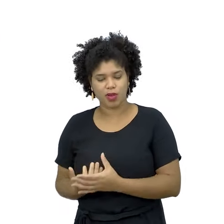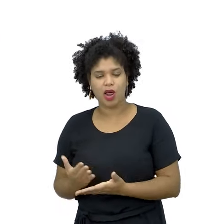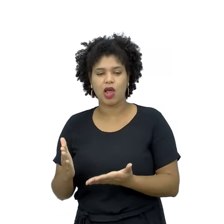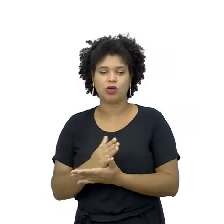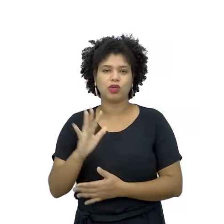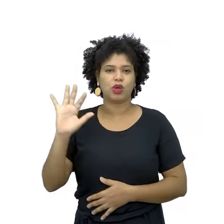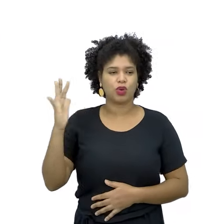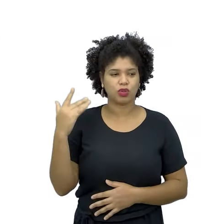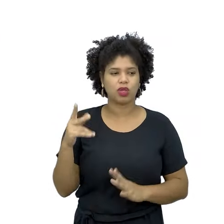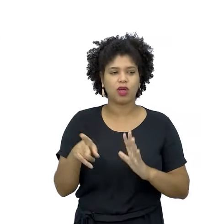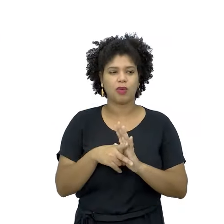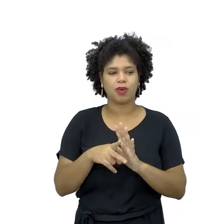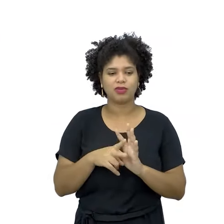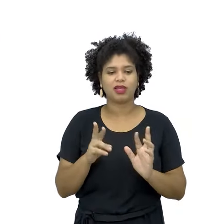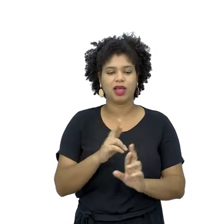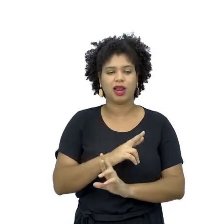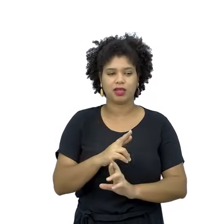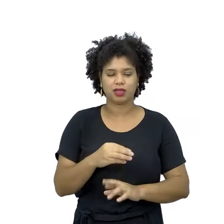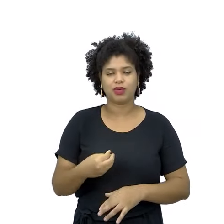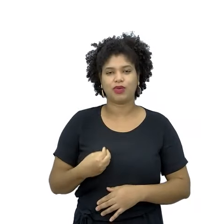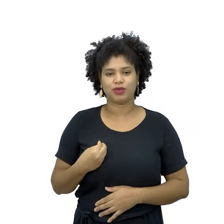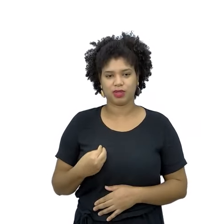problema, usando a relação entre